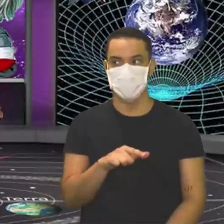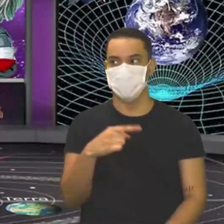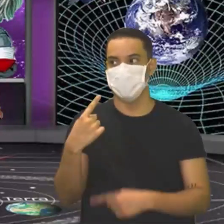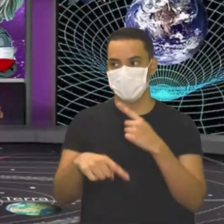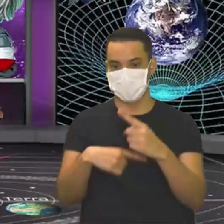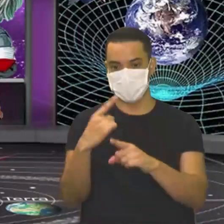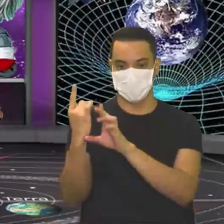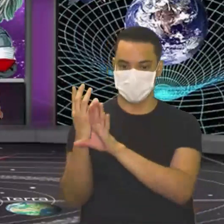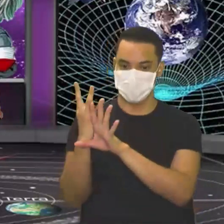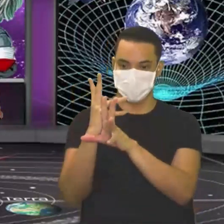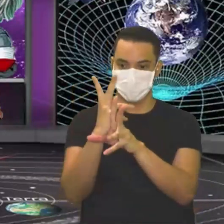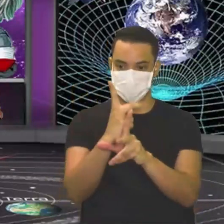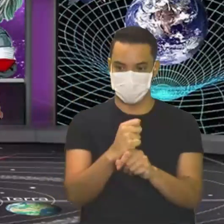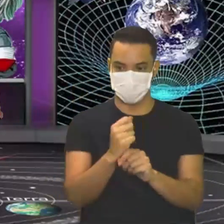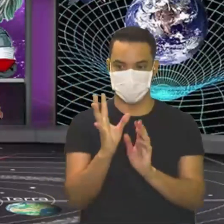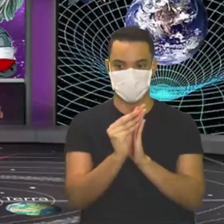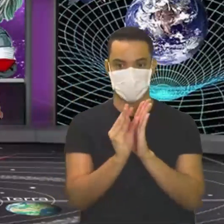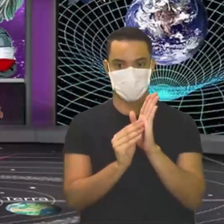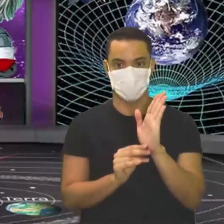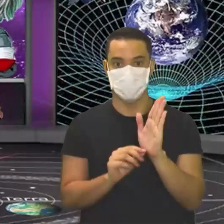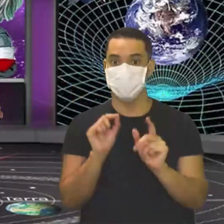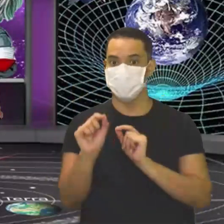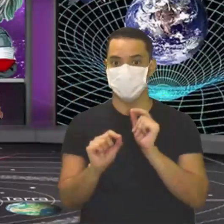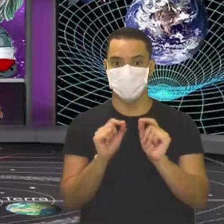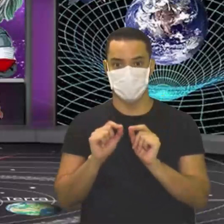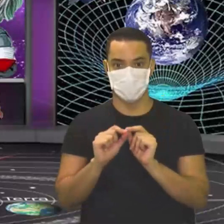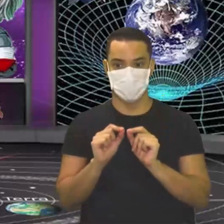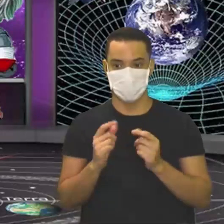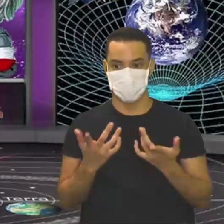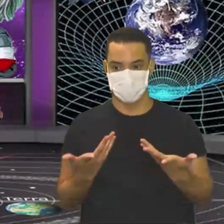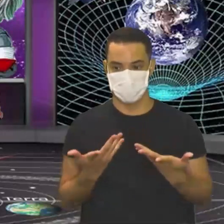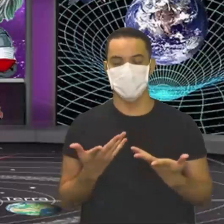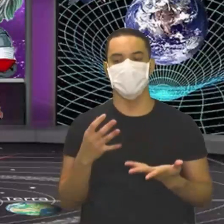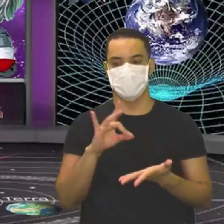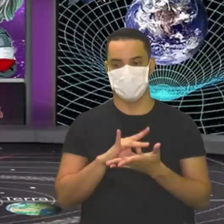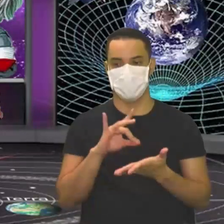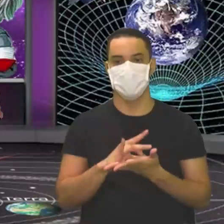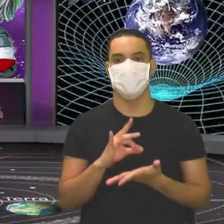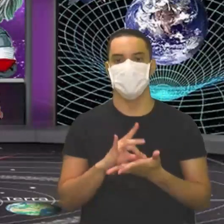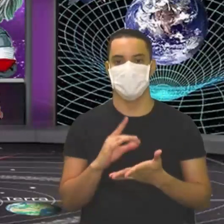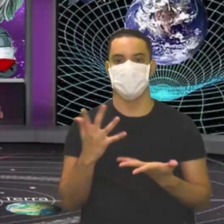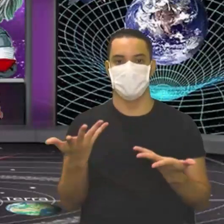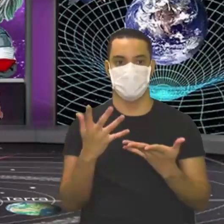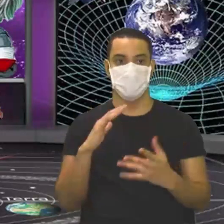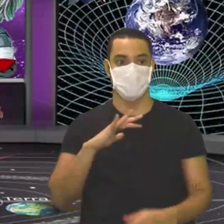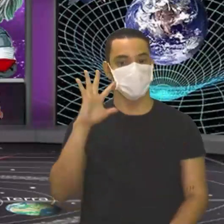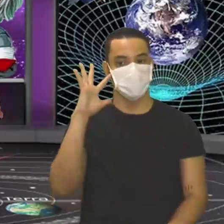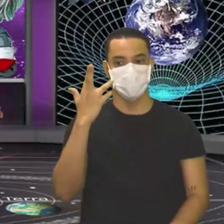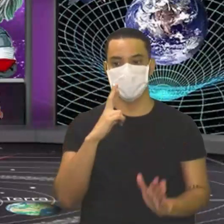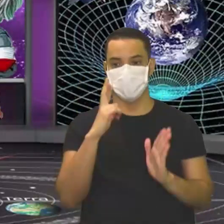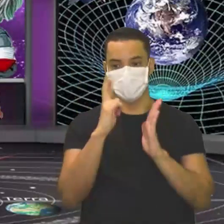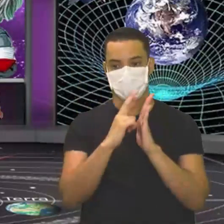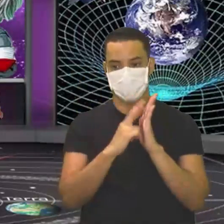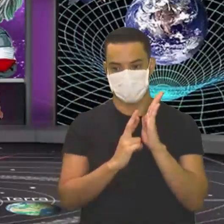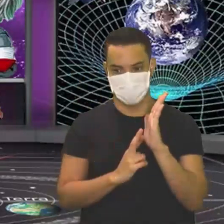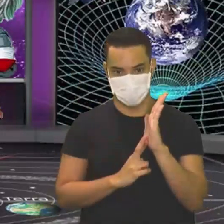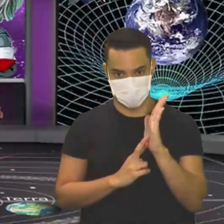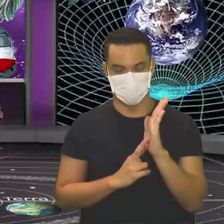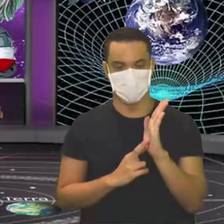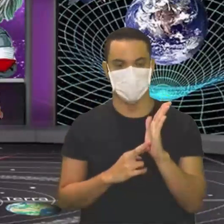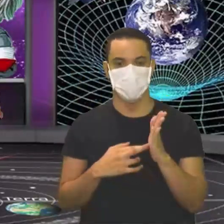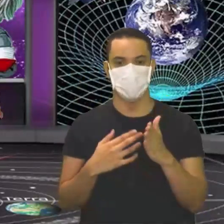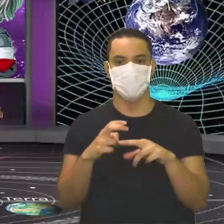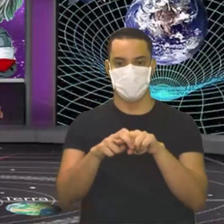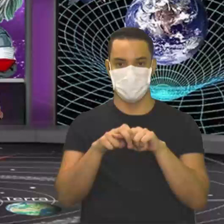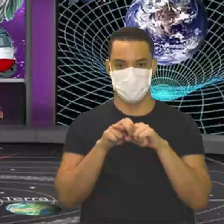da revisão do conteúdo, o que a gente faz mesmo? Exatamente, resolução de exercícios. Então